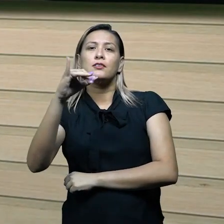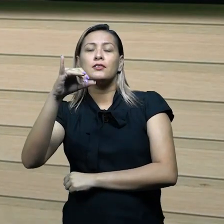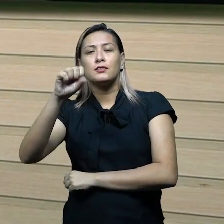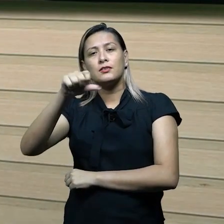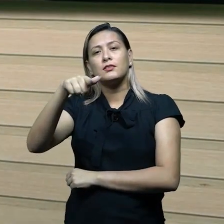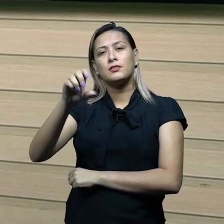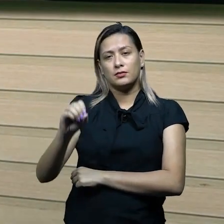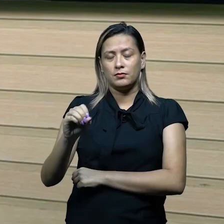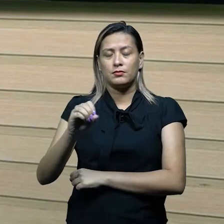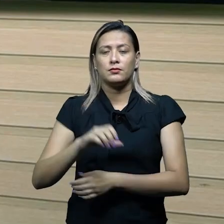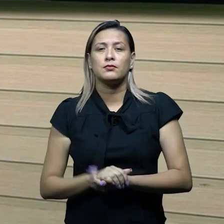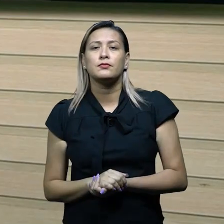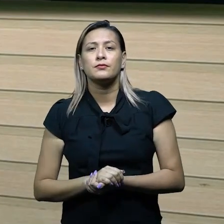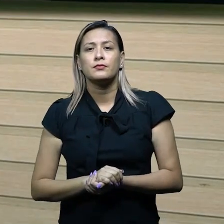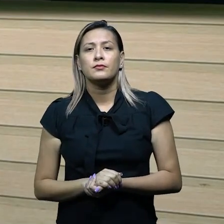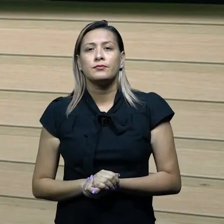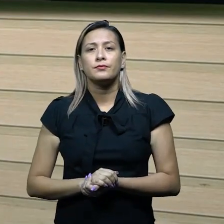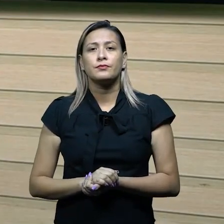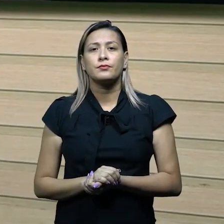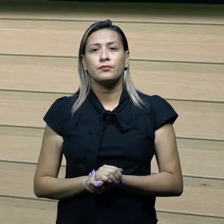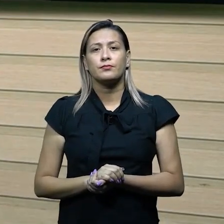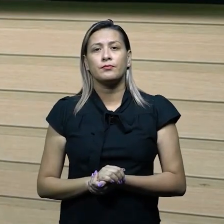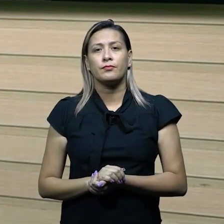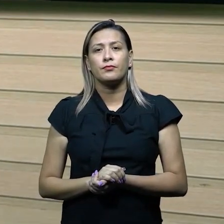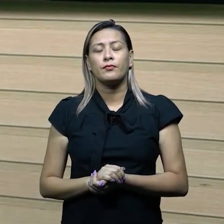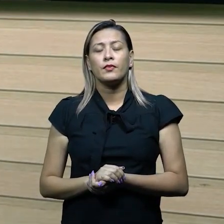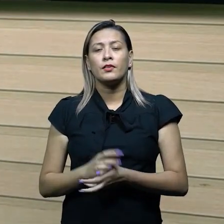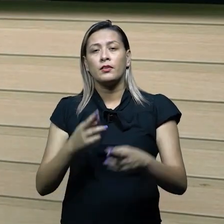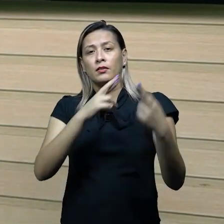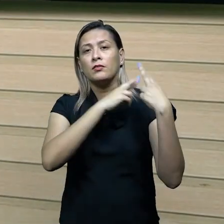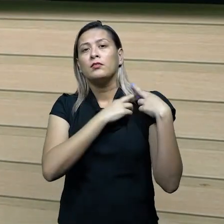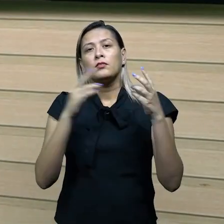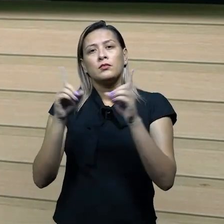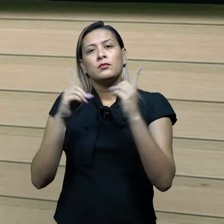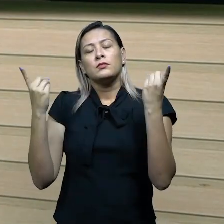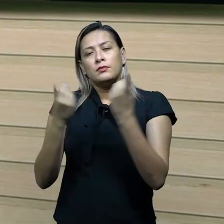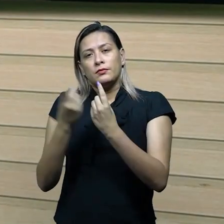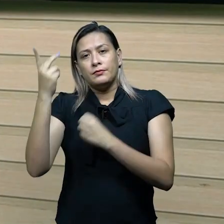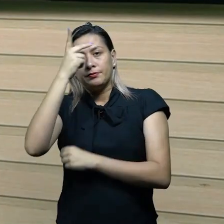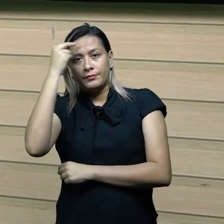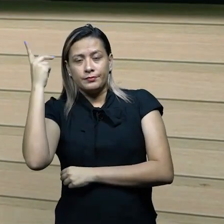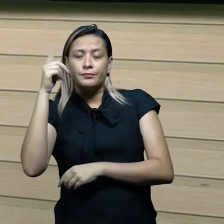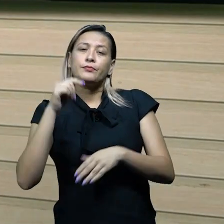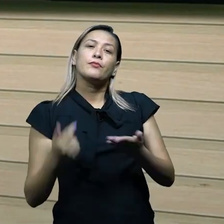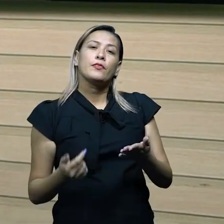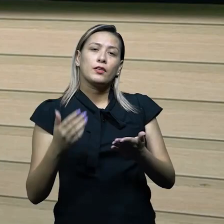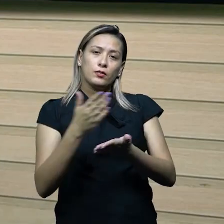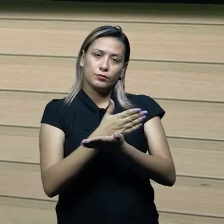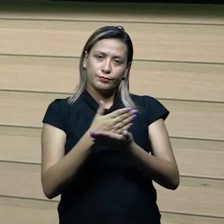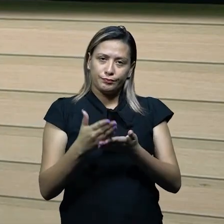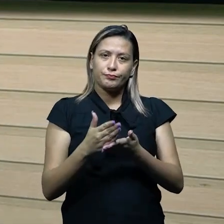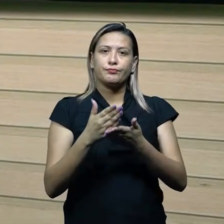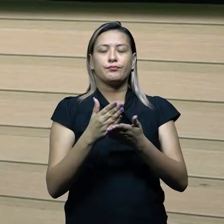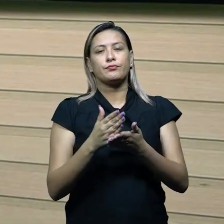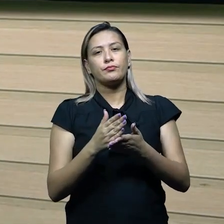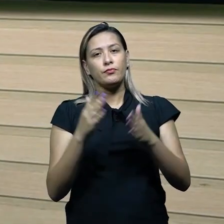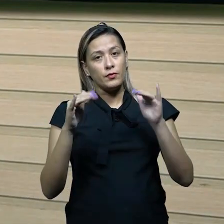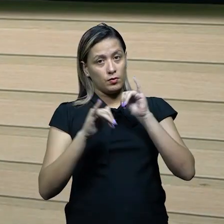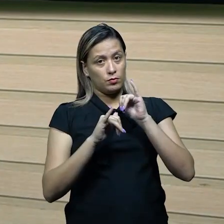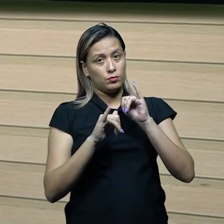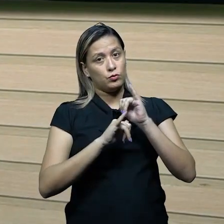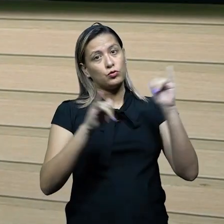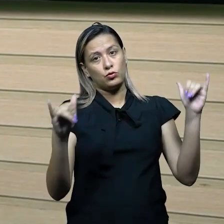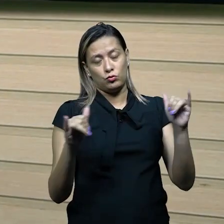do empregado, que quem já faz? O departamento pessoal. Então eu começo lá pelo recrutamento, que é a divulgação da vaga, e vou terminar aqui